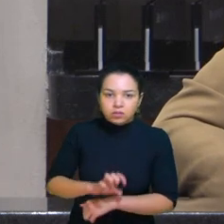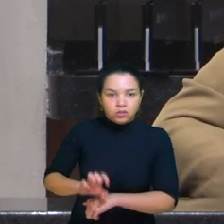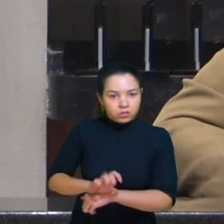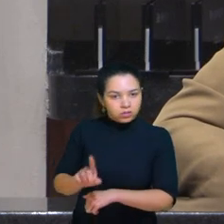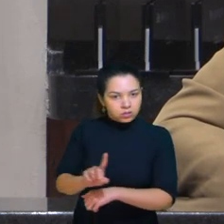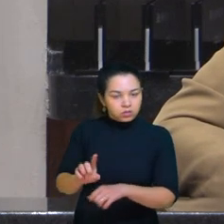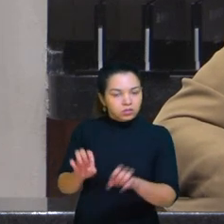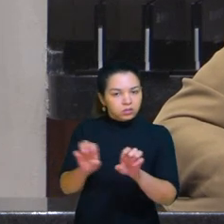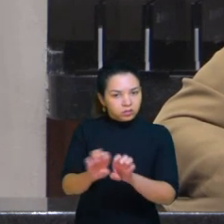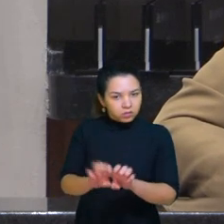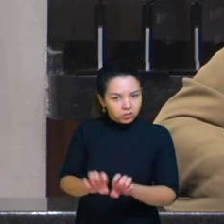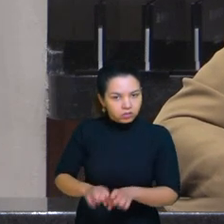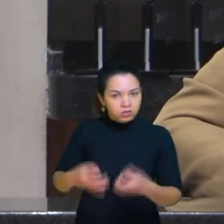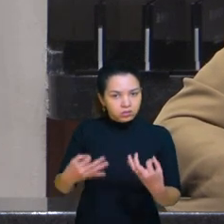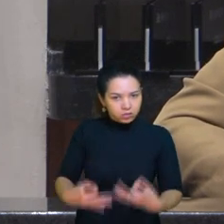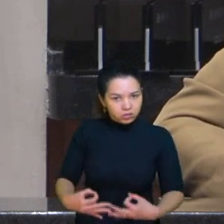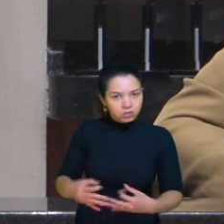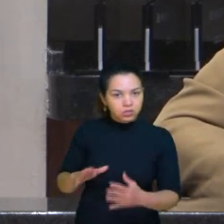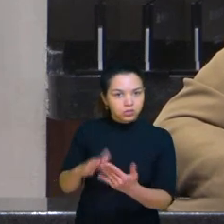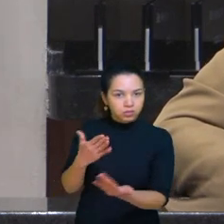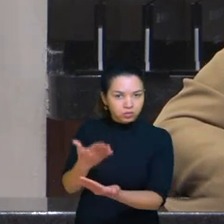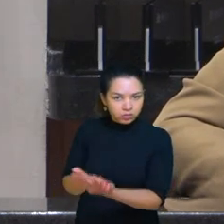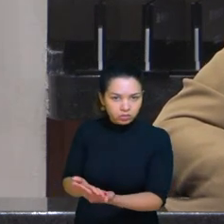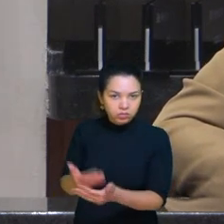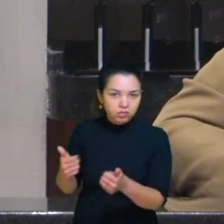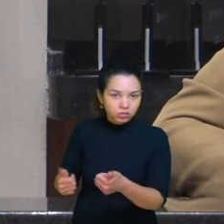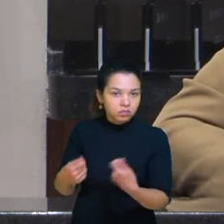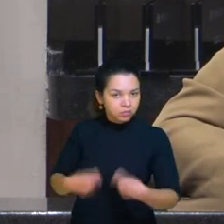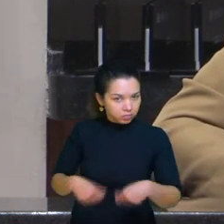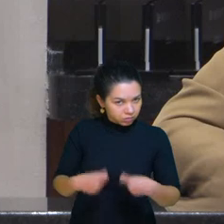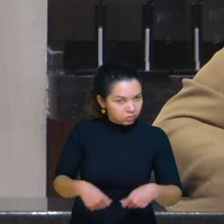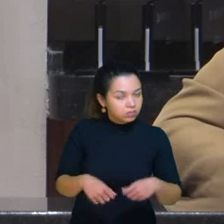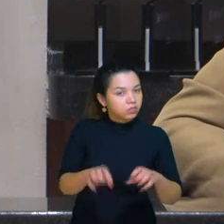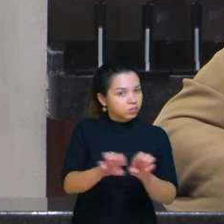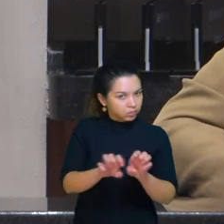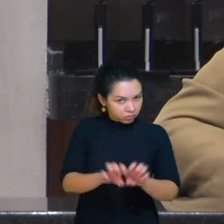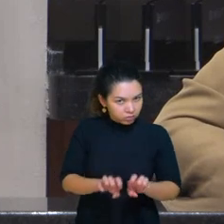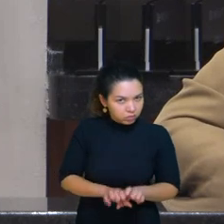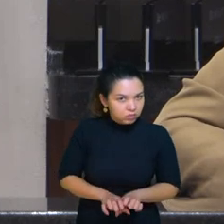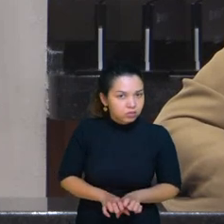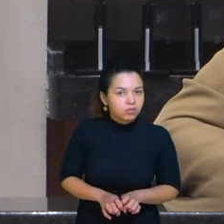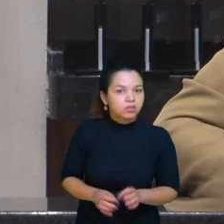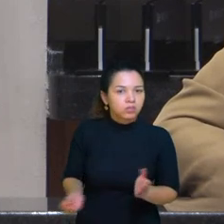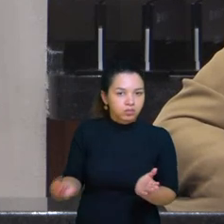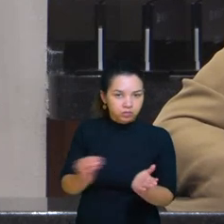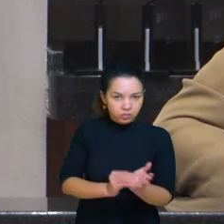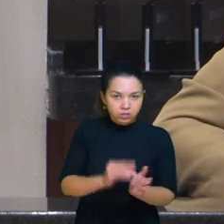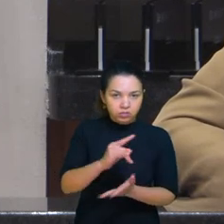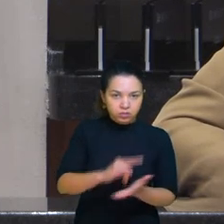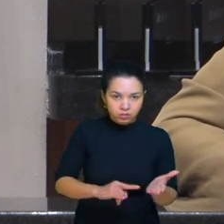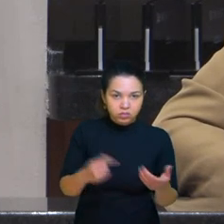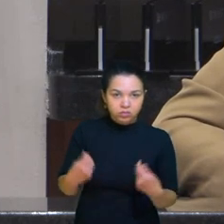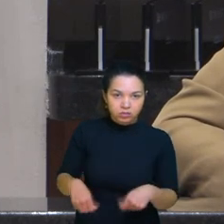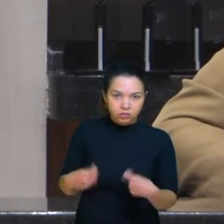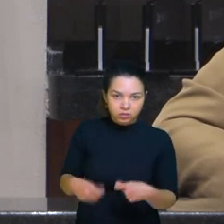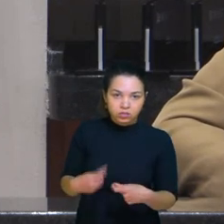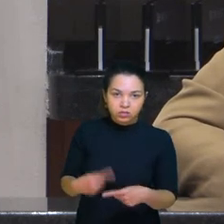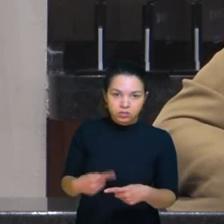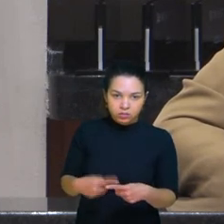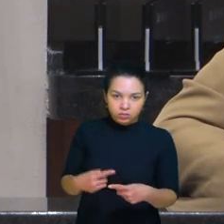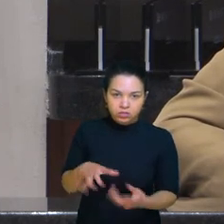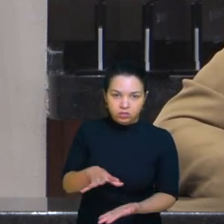a escola tem grandes ganhos mas precisa estruturar e eu concordo que isso V pro documento porque acho que esse é um registro